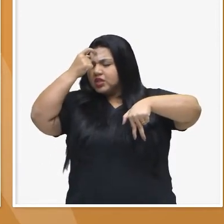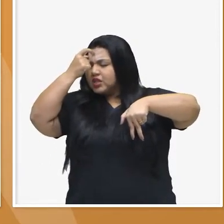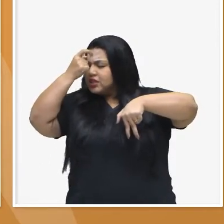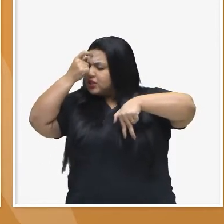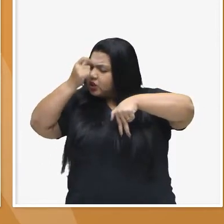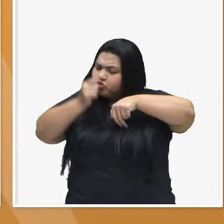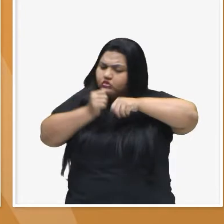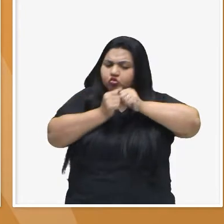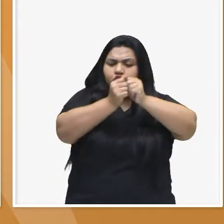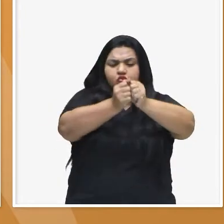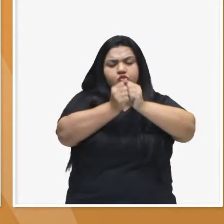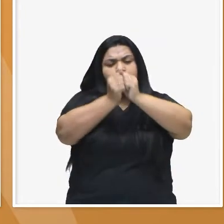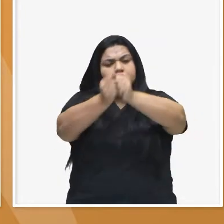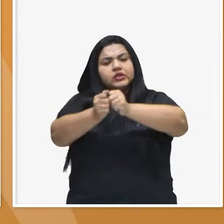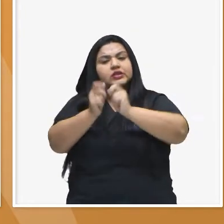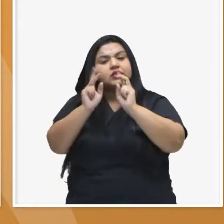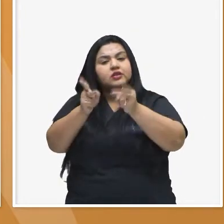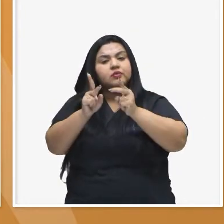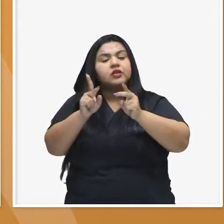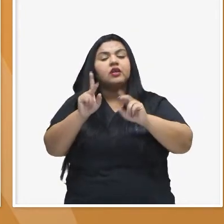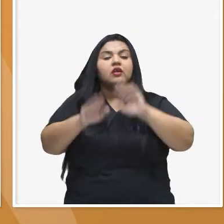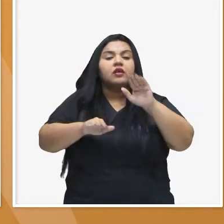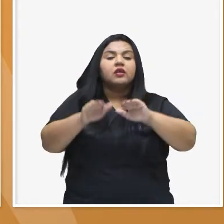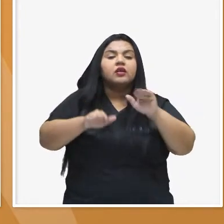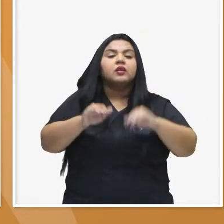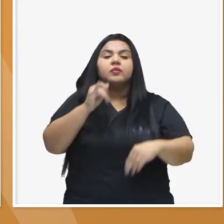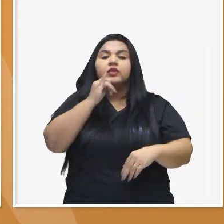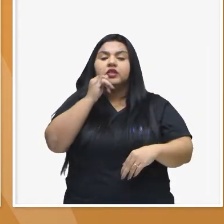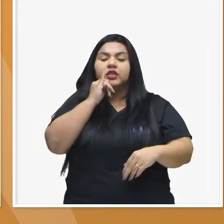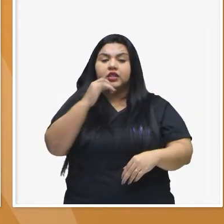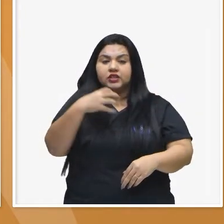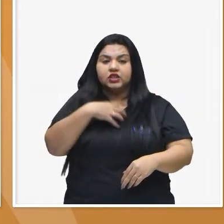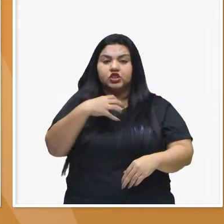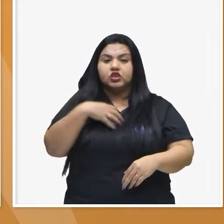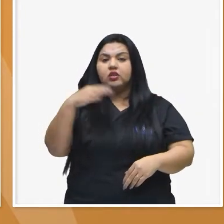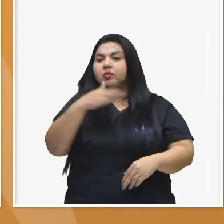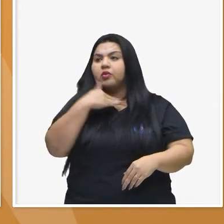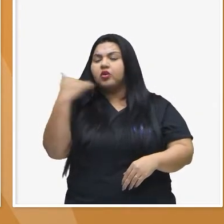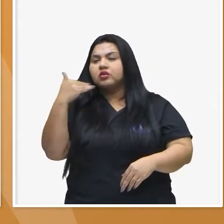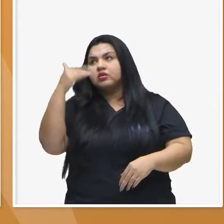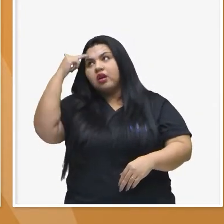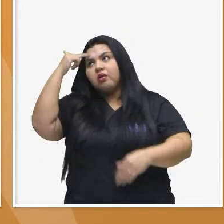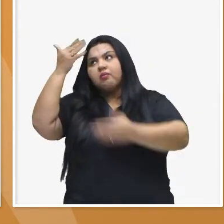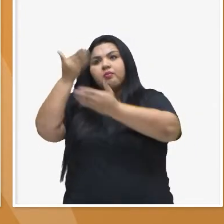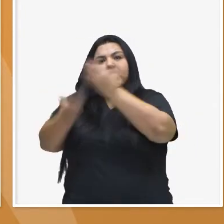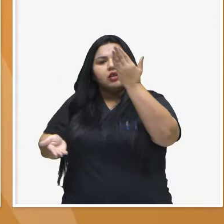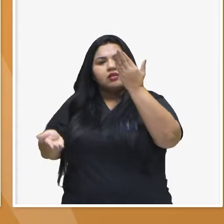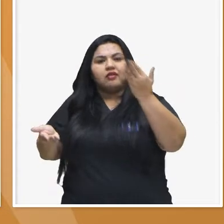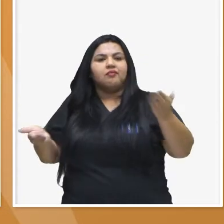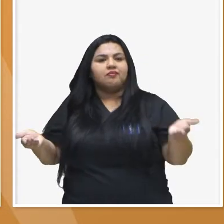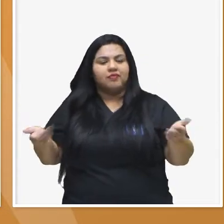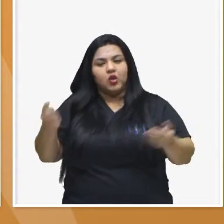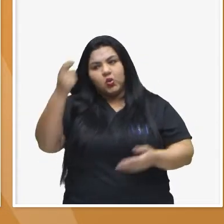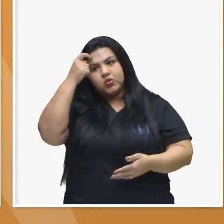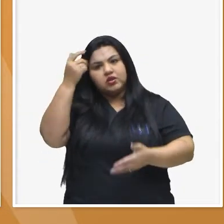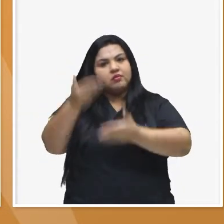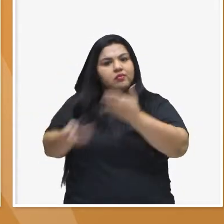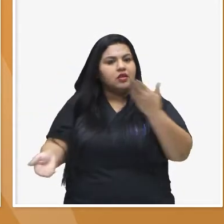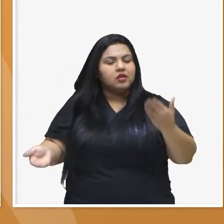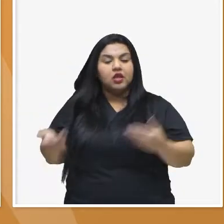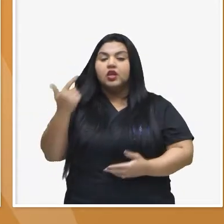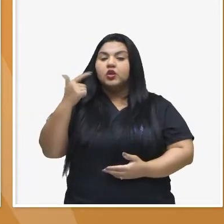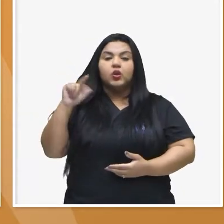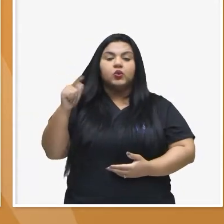isso? Tanto é que o sentido da morte é a perda da consciência, né? Então não tem mais